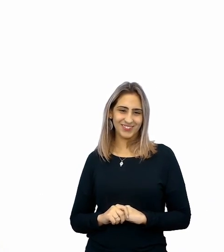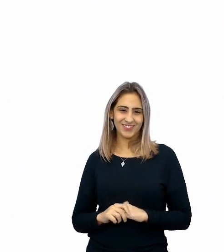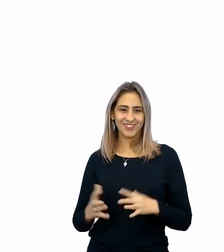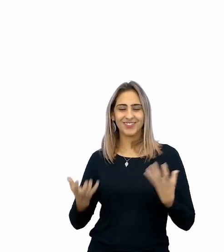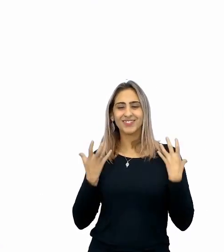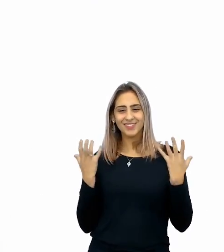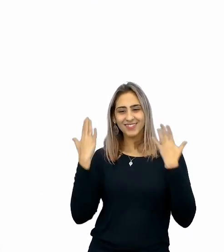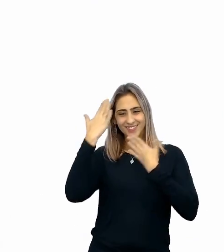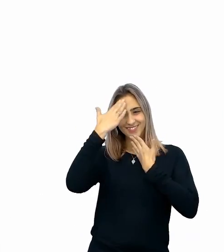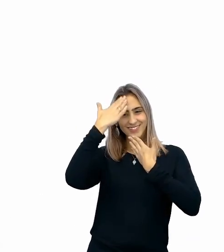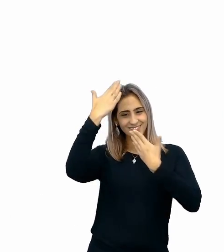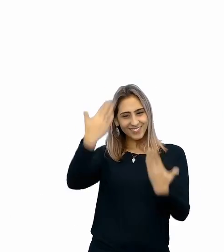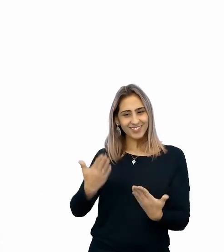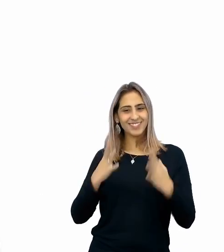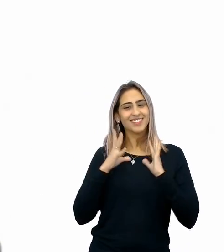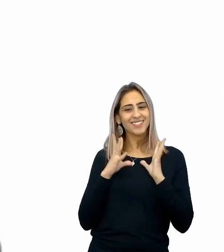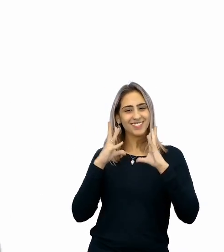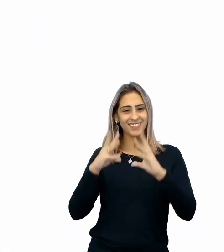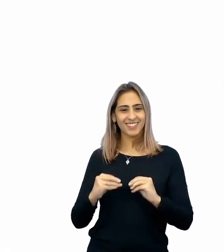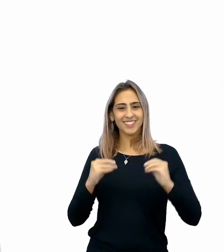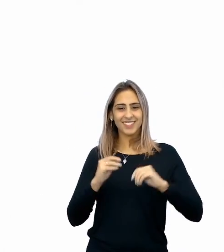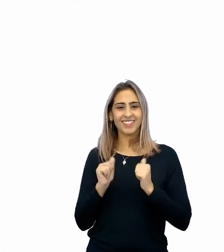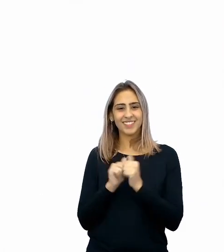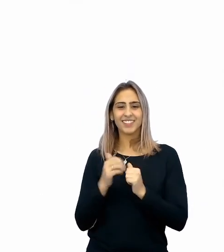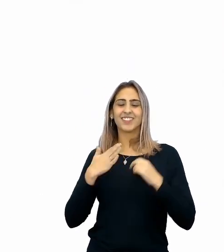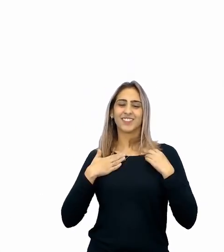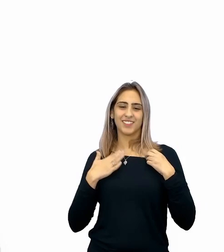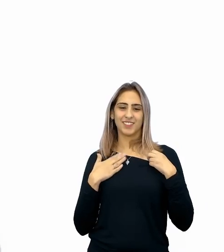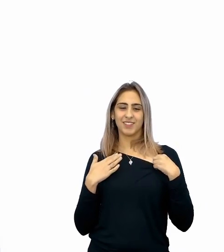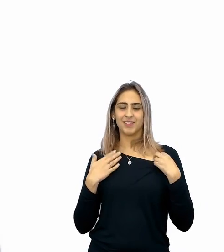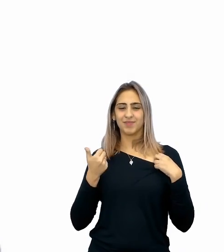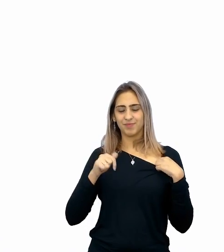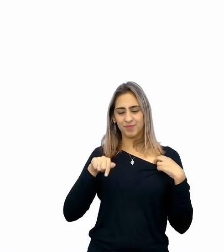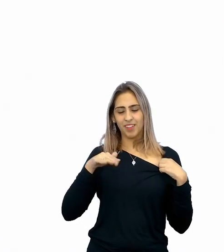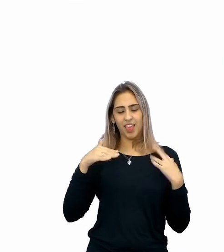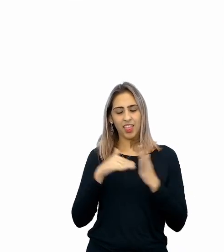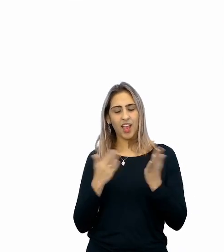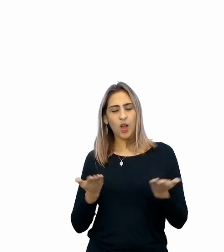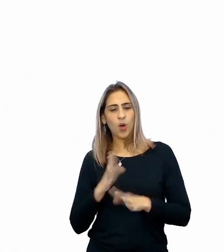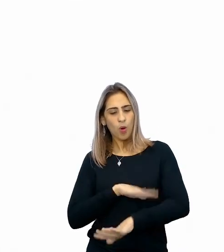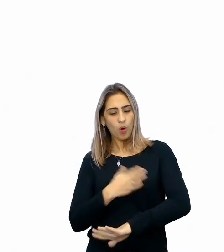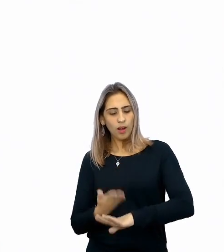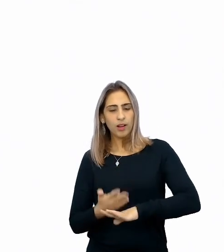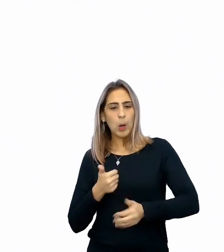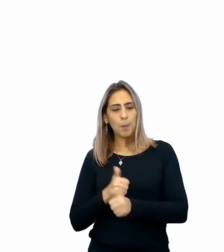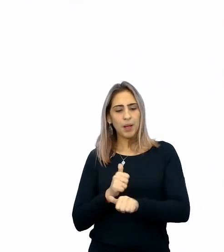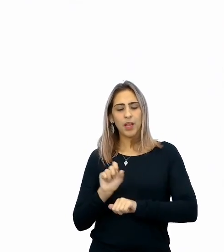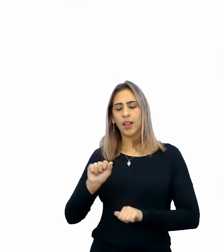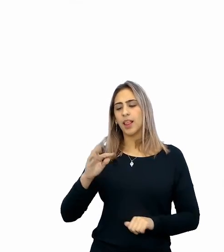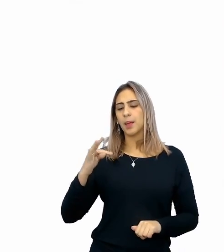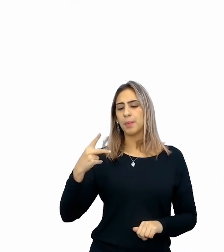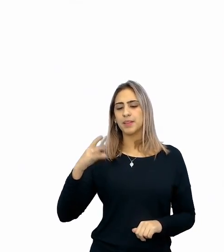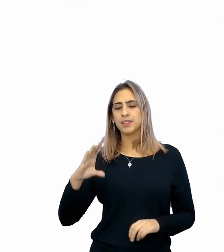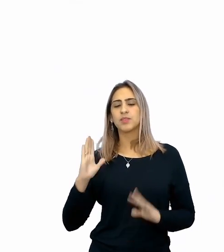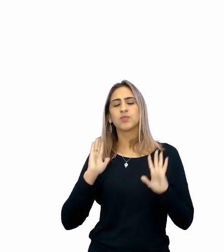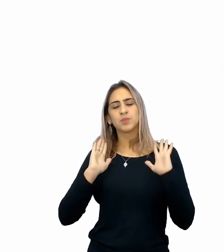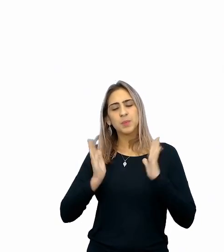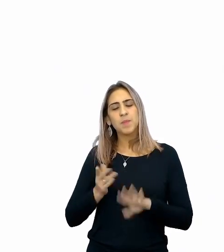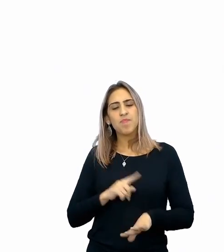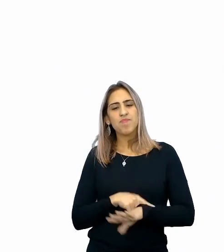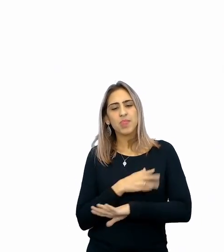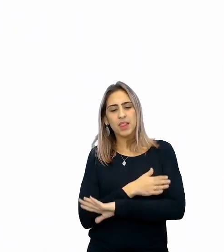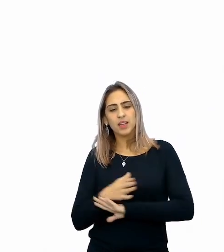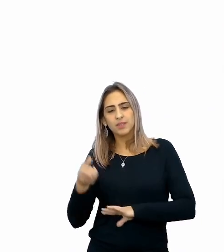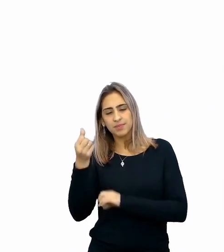Eu quero agradecer a todos que estão aqui comigo, né, que ficaram nesse momento acompanhando o ATPC e que já durante todo